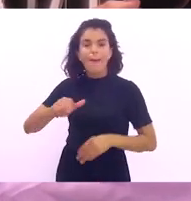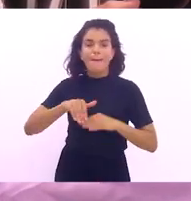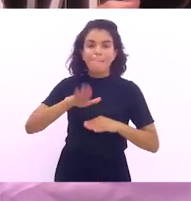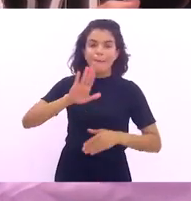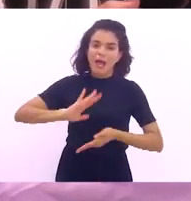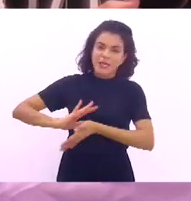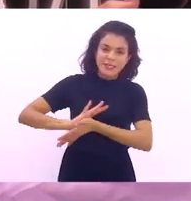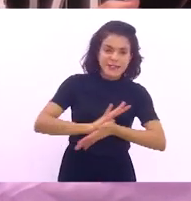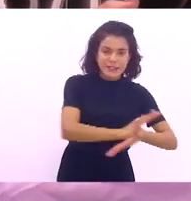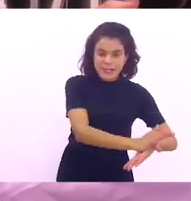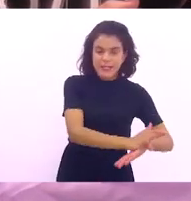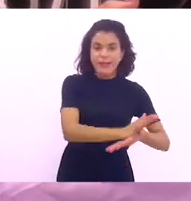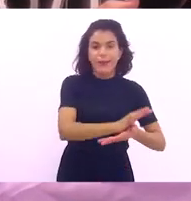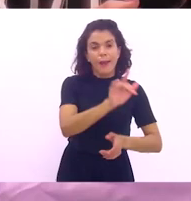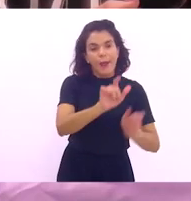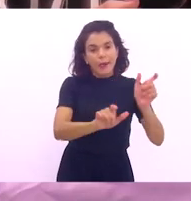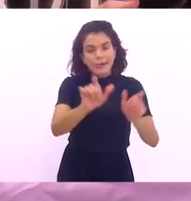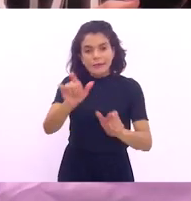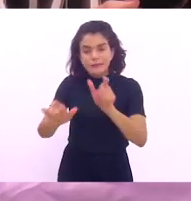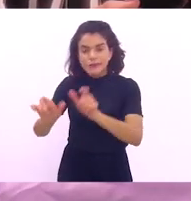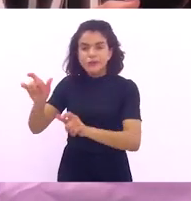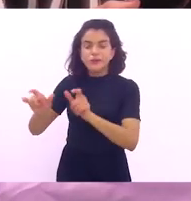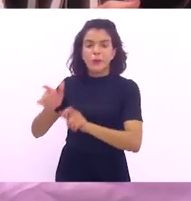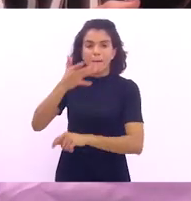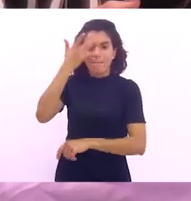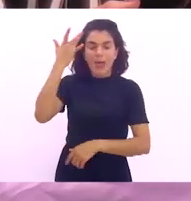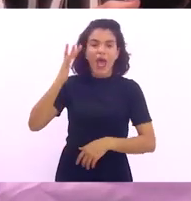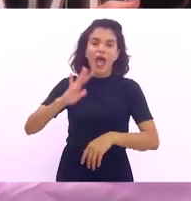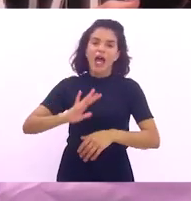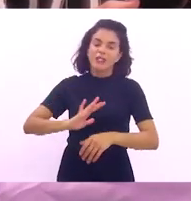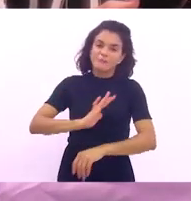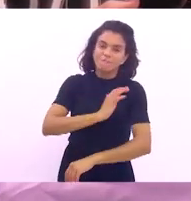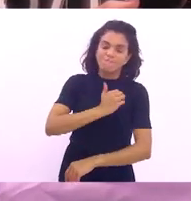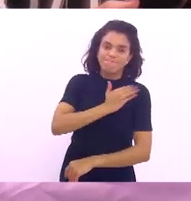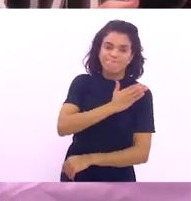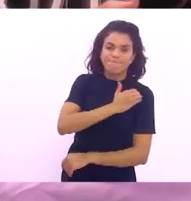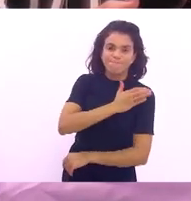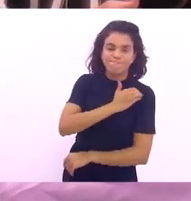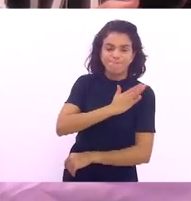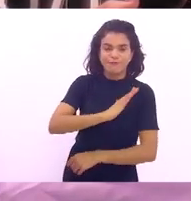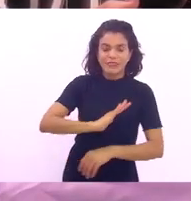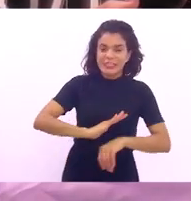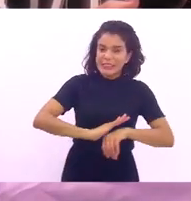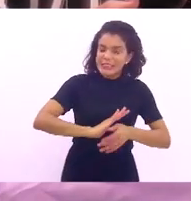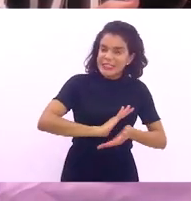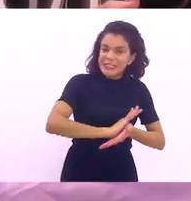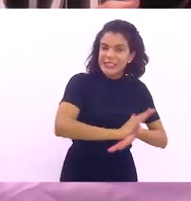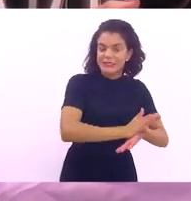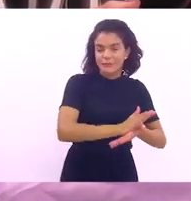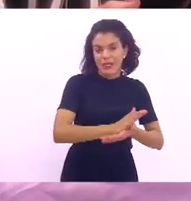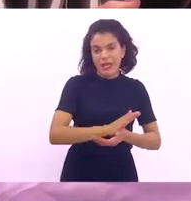oprimidos aqueles que são Discriminados pela sociedade Fluminense